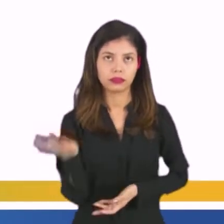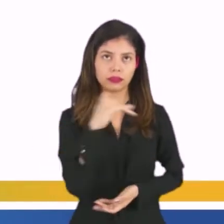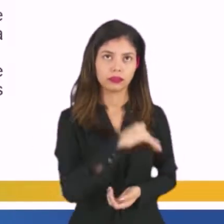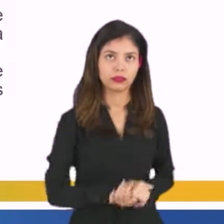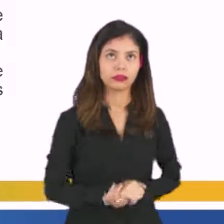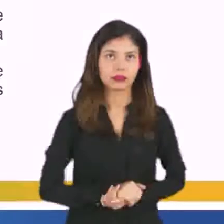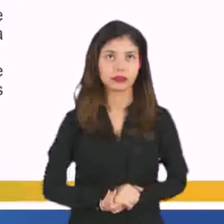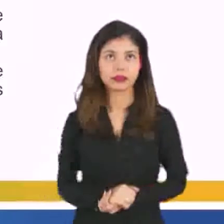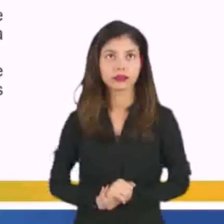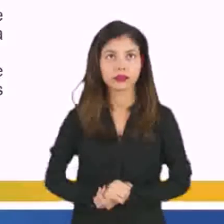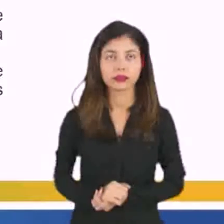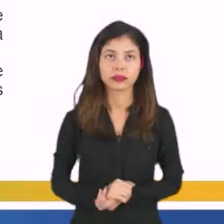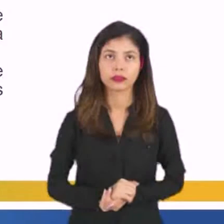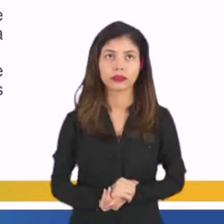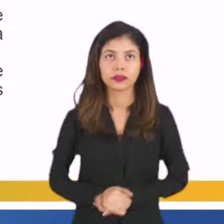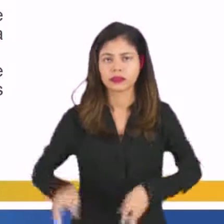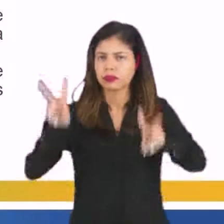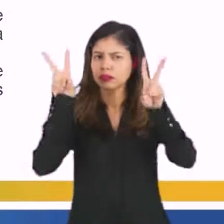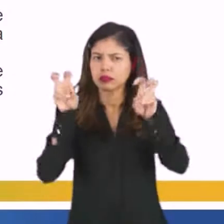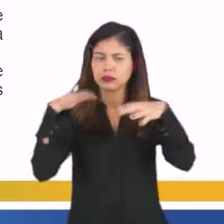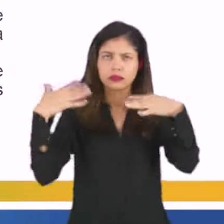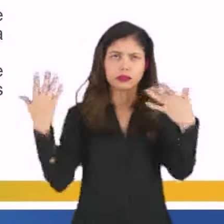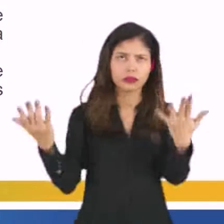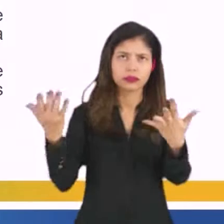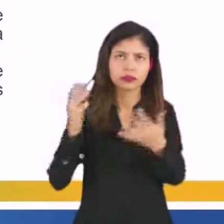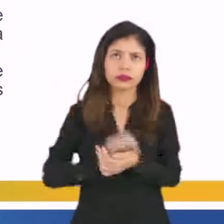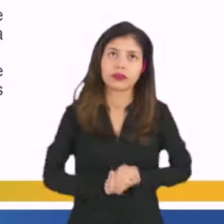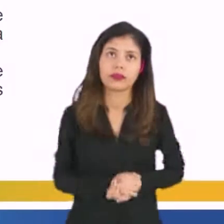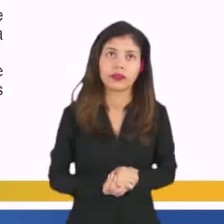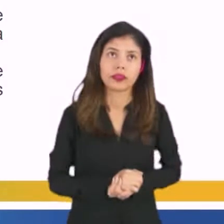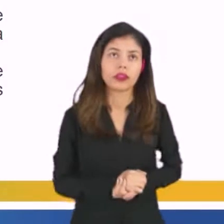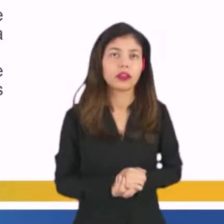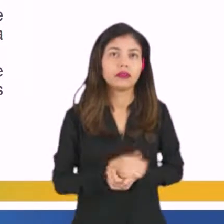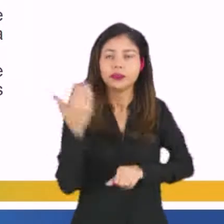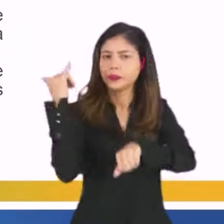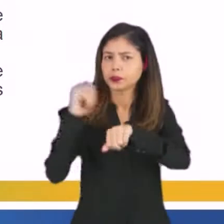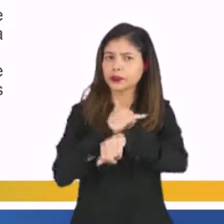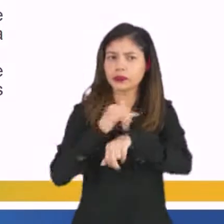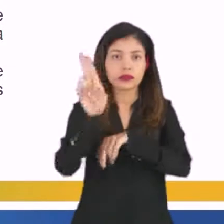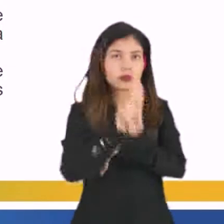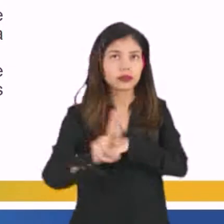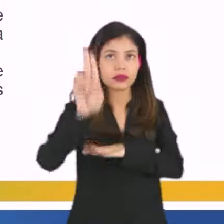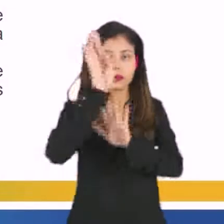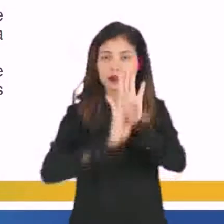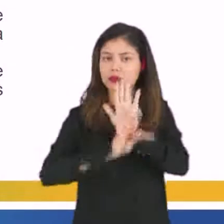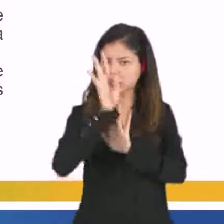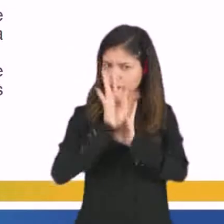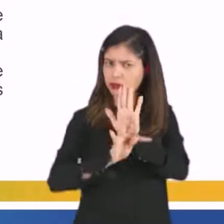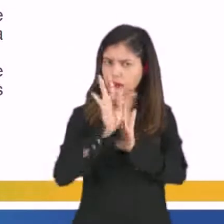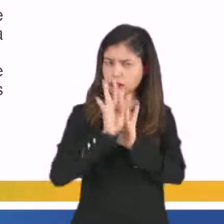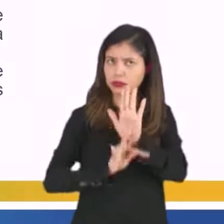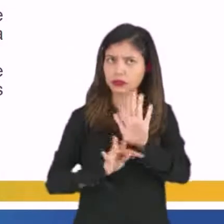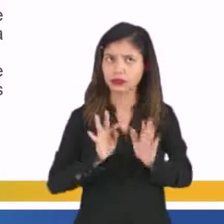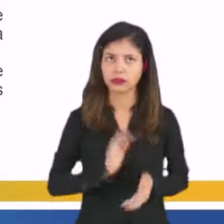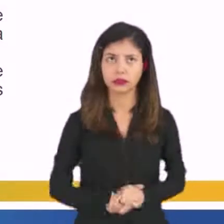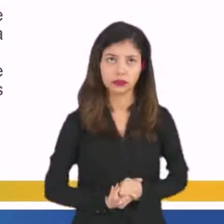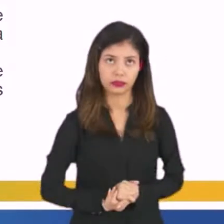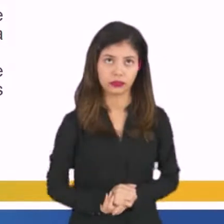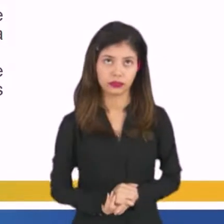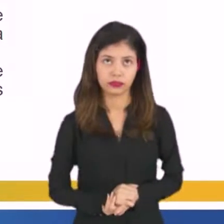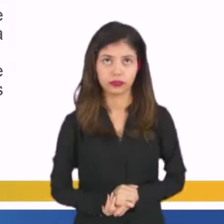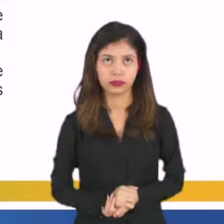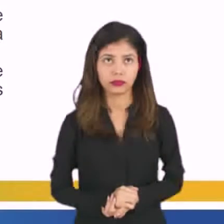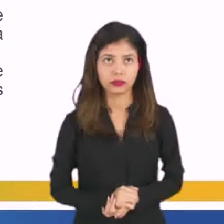lá. Tipo de argumentos. Quais estratégias usar em